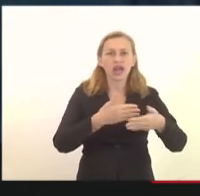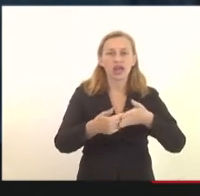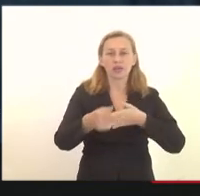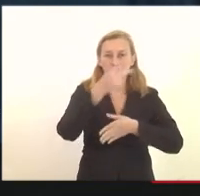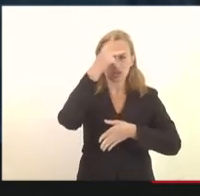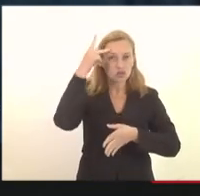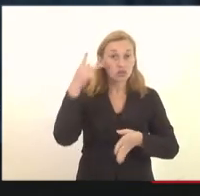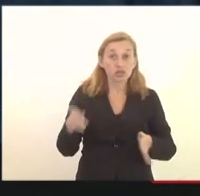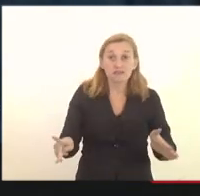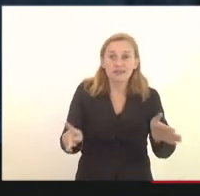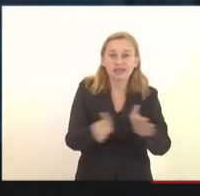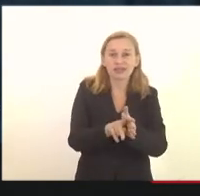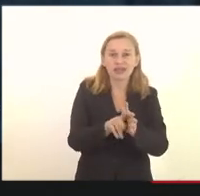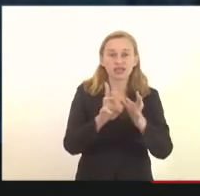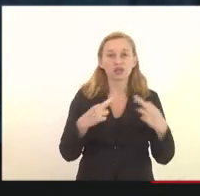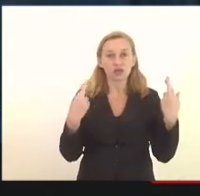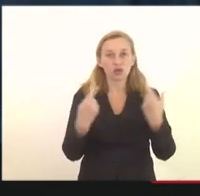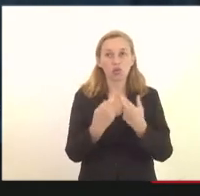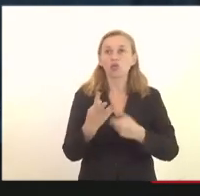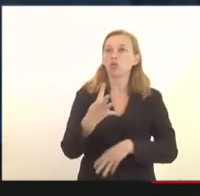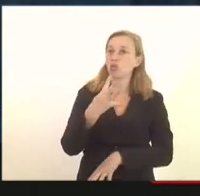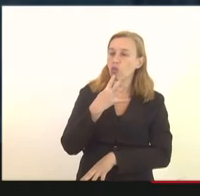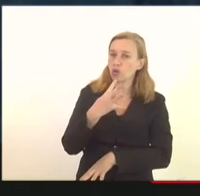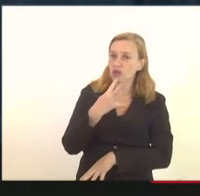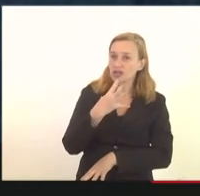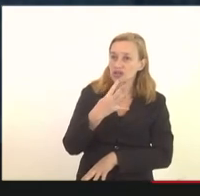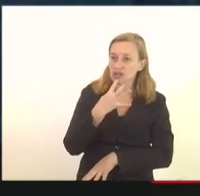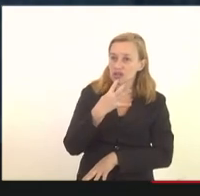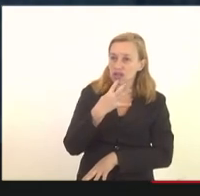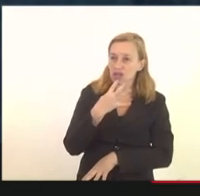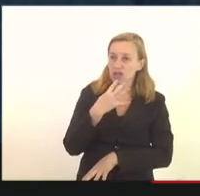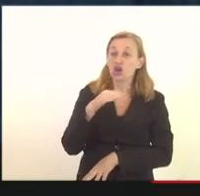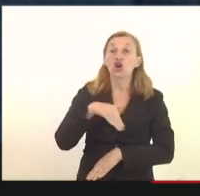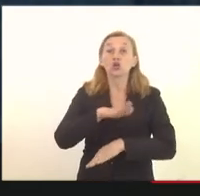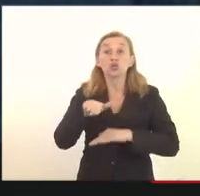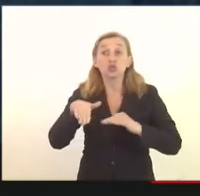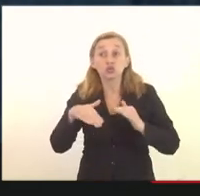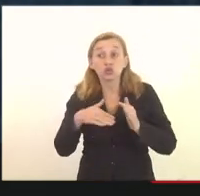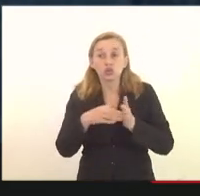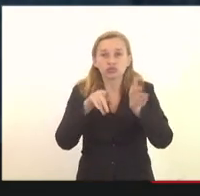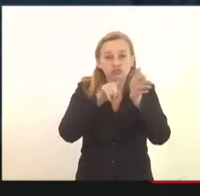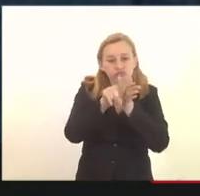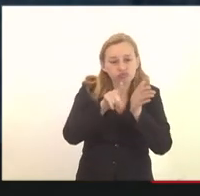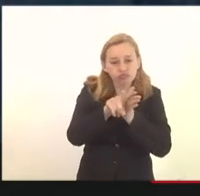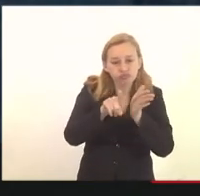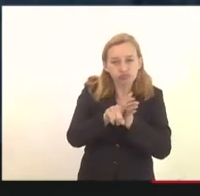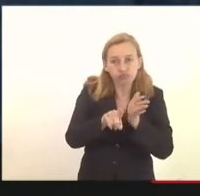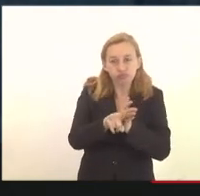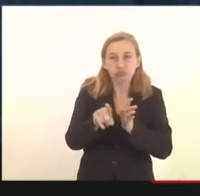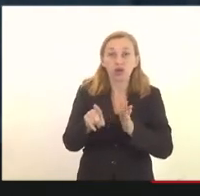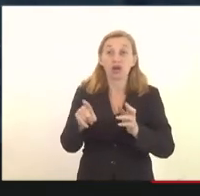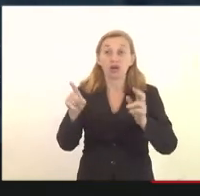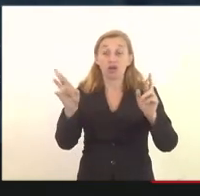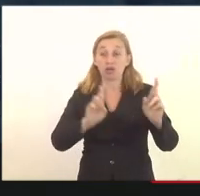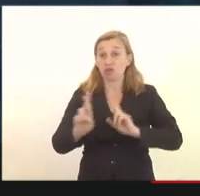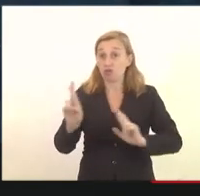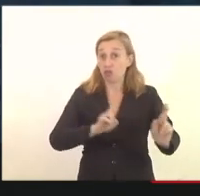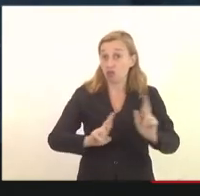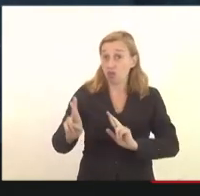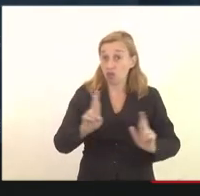dessa reunião que quisesse conhecer as críticas que foram feitas ao projeto do Comperge. Porque até